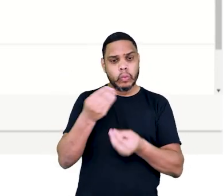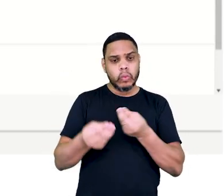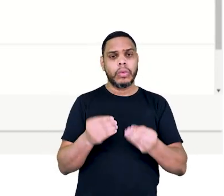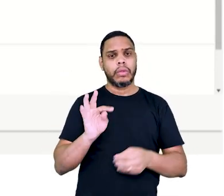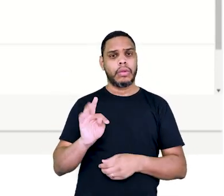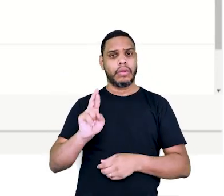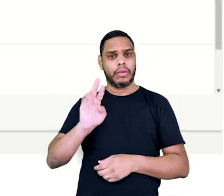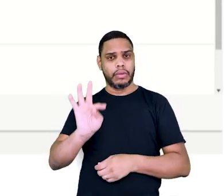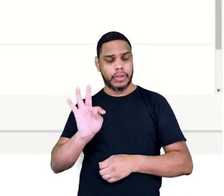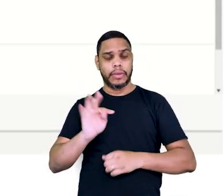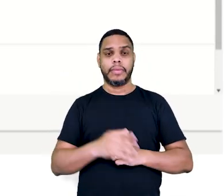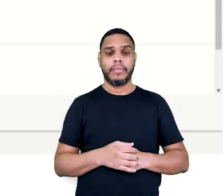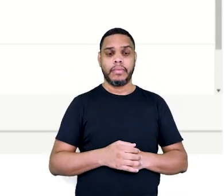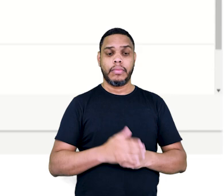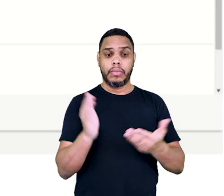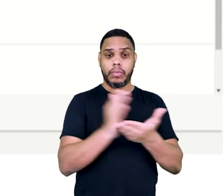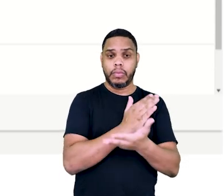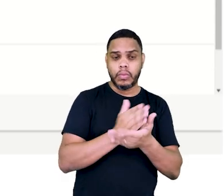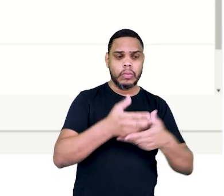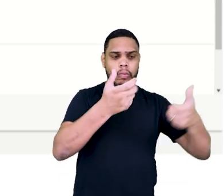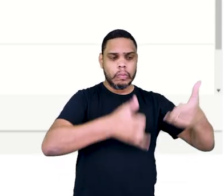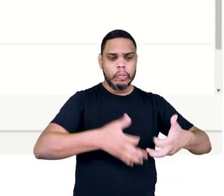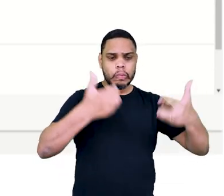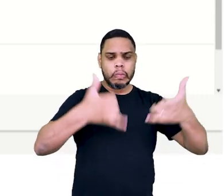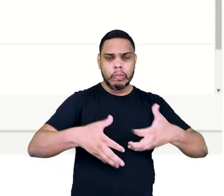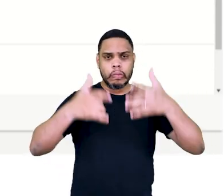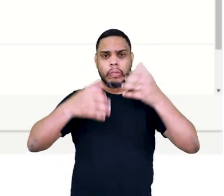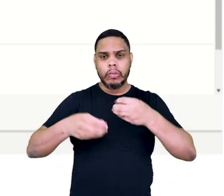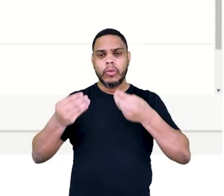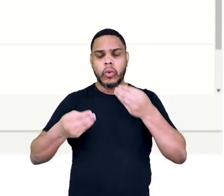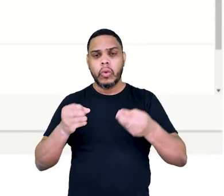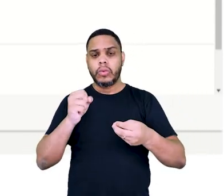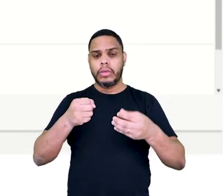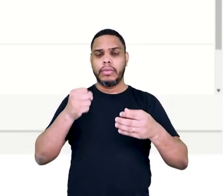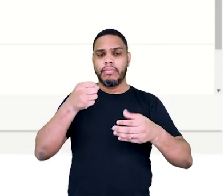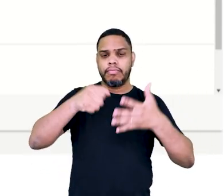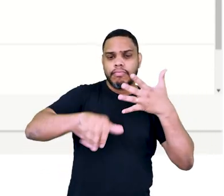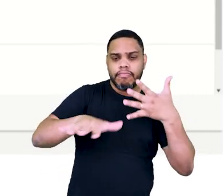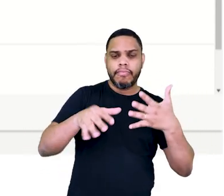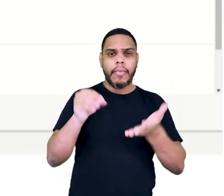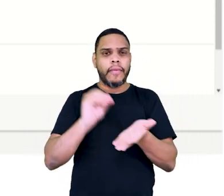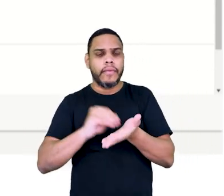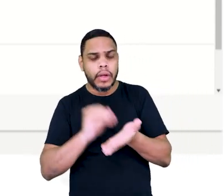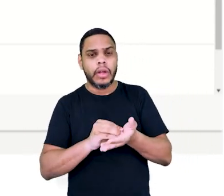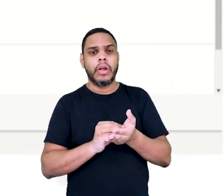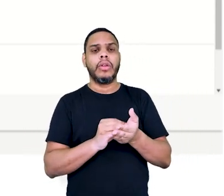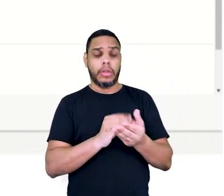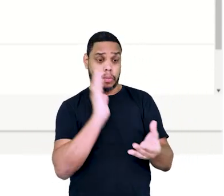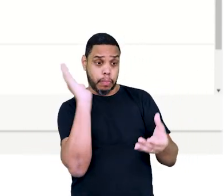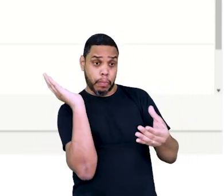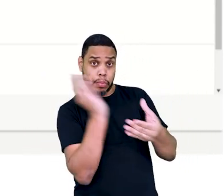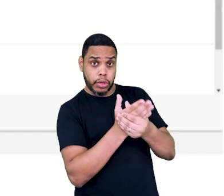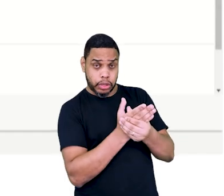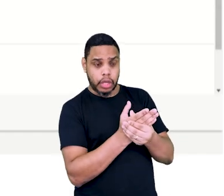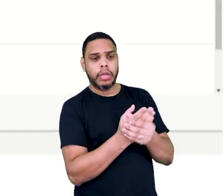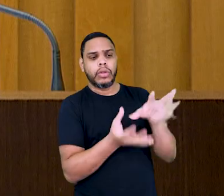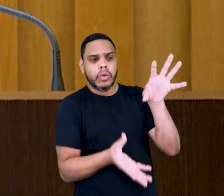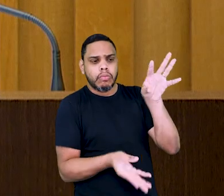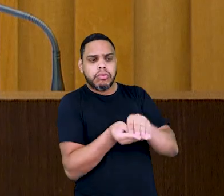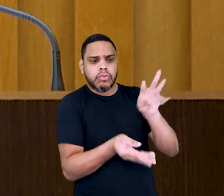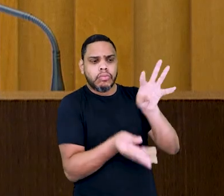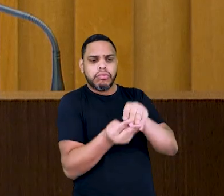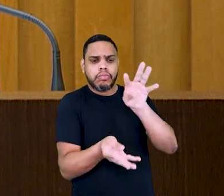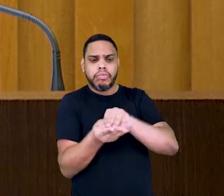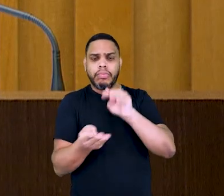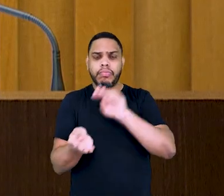TRT, separar as alegações e eventuais violações jurídicas, resumir as peças processuais essenciais